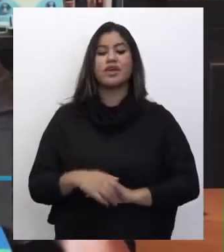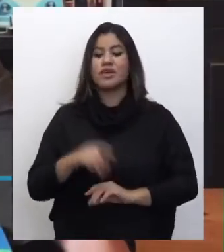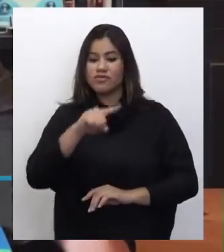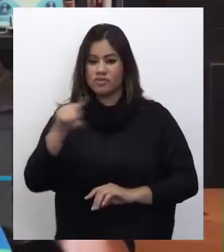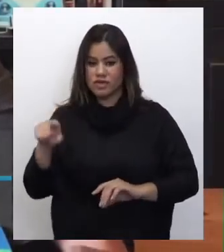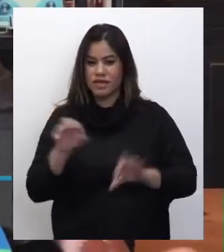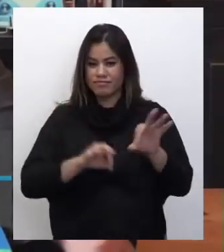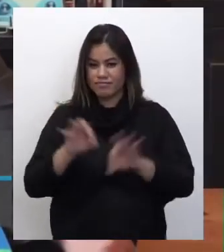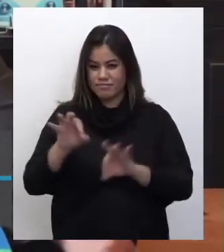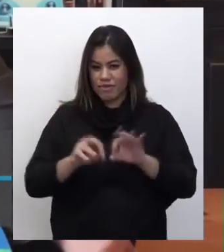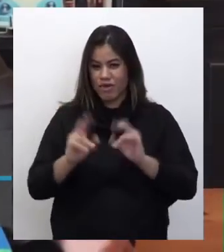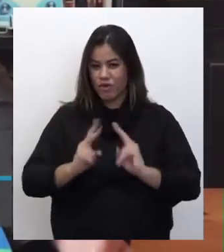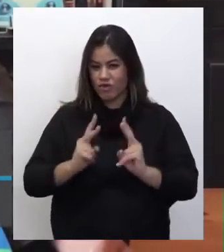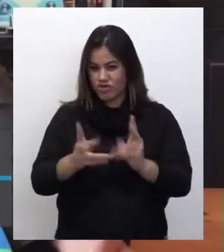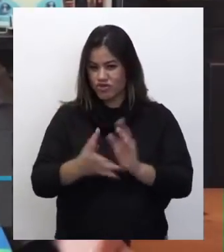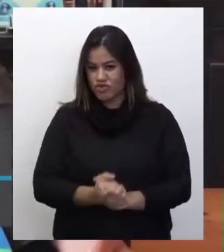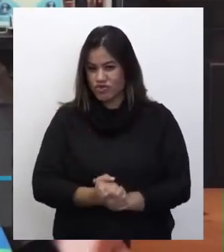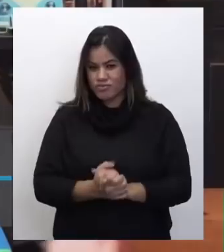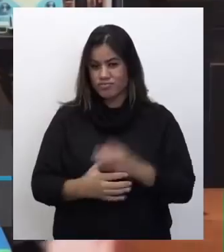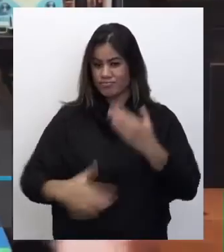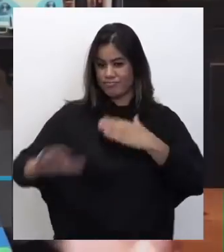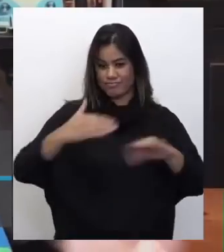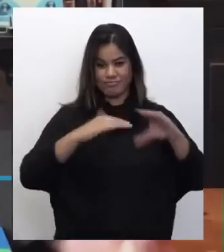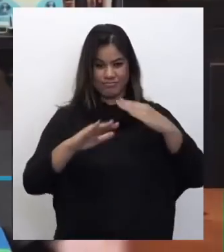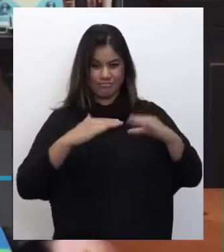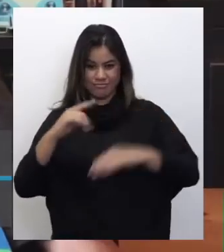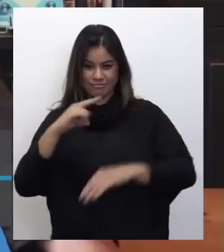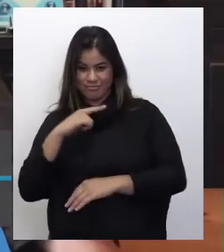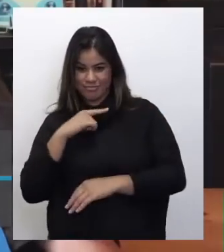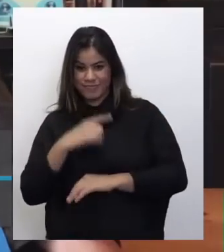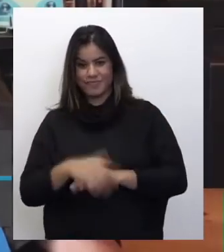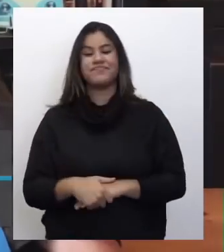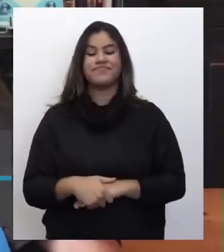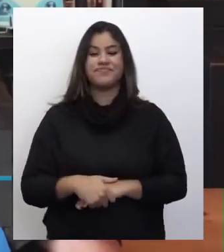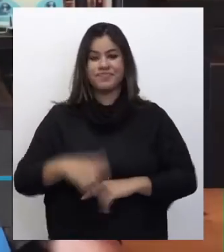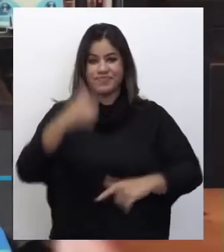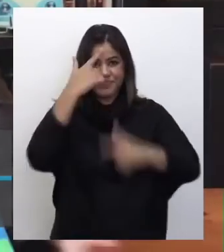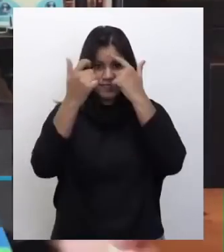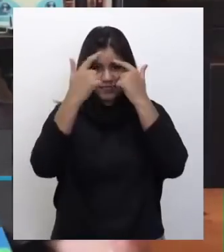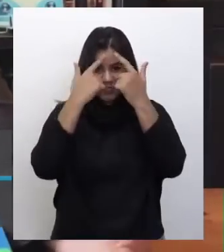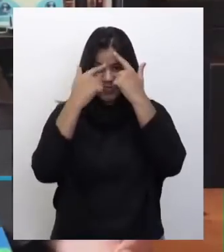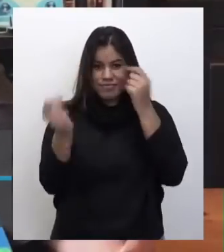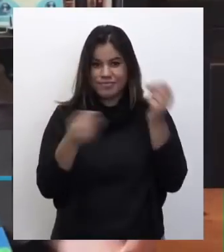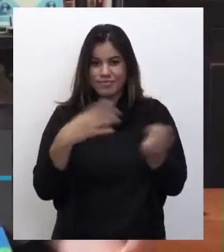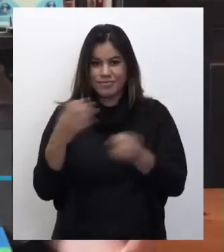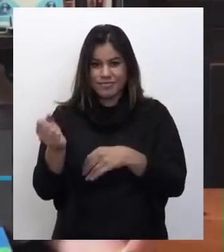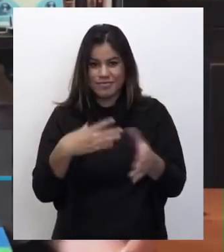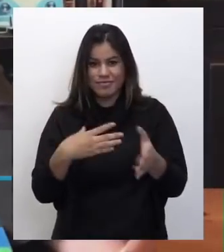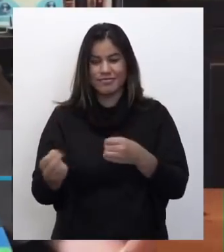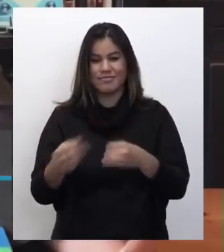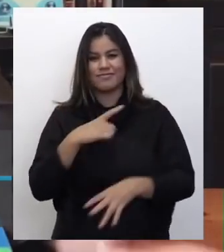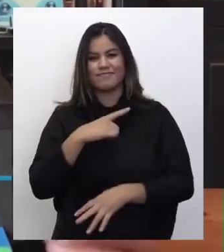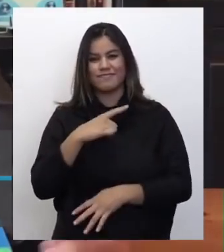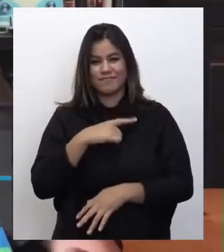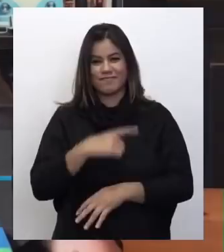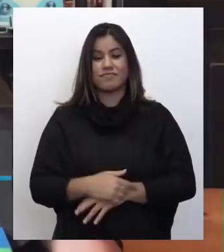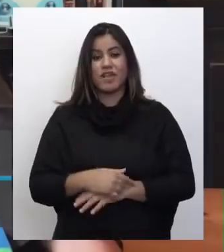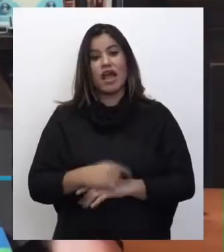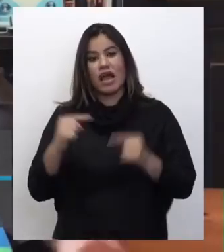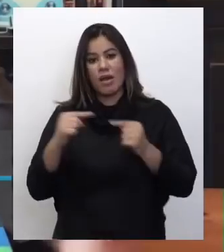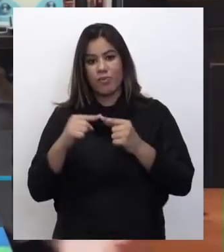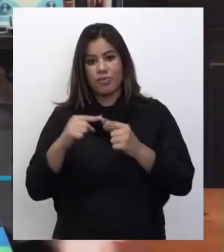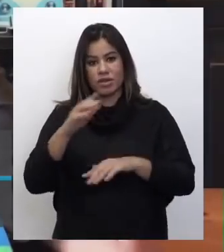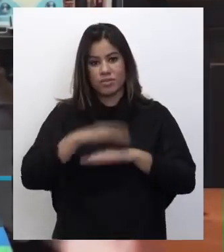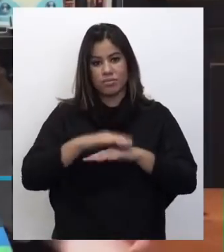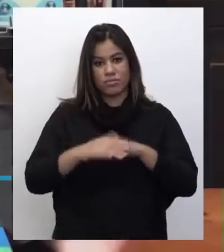cá? Compartilharam ele com alguém? Tiveram novas ideias de projetos envolvendo o que nós criamos e